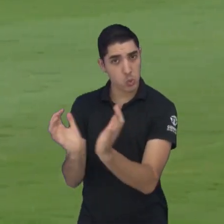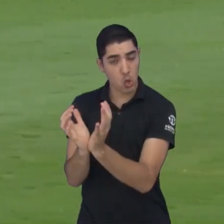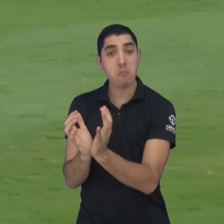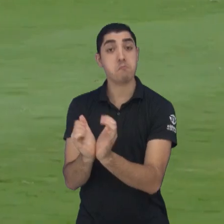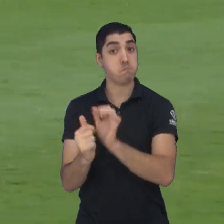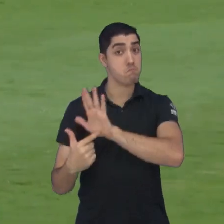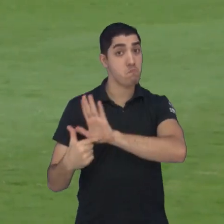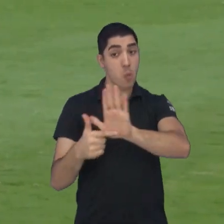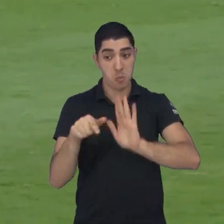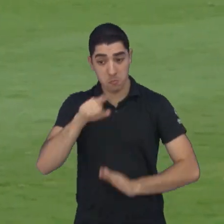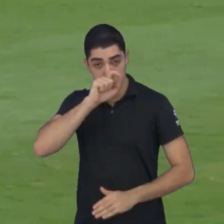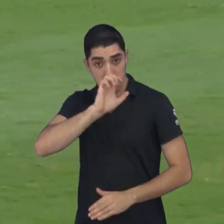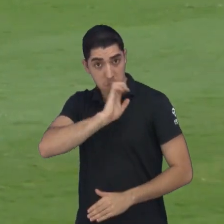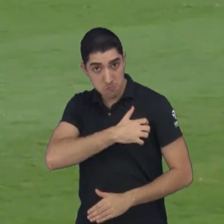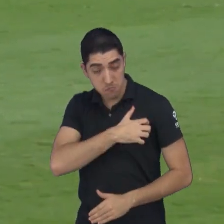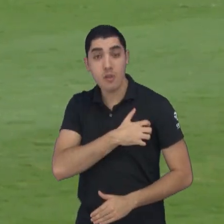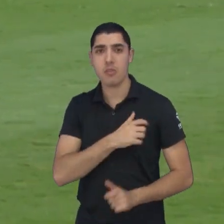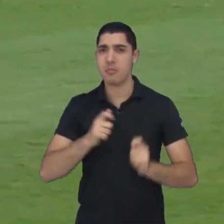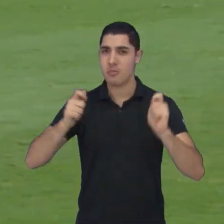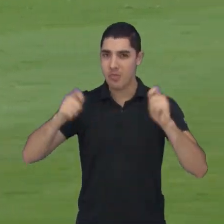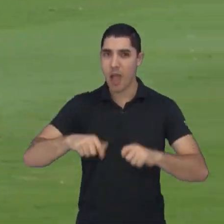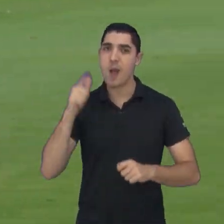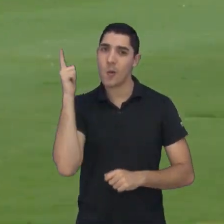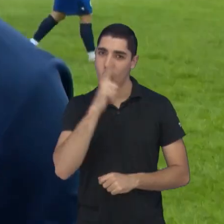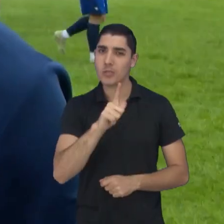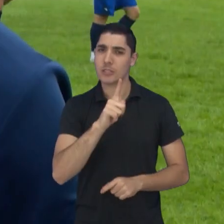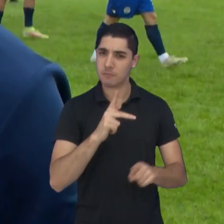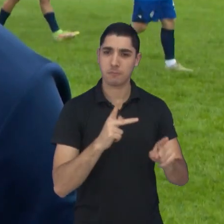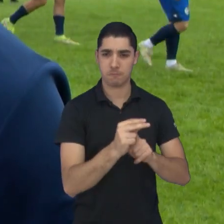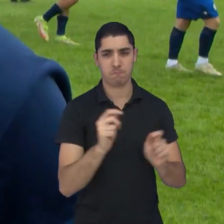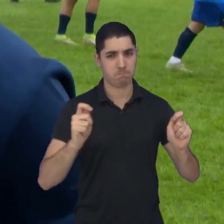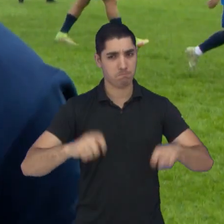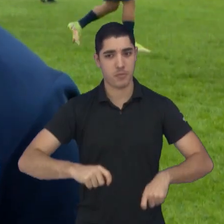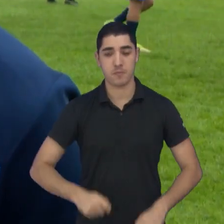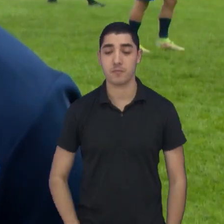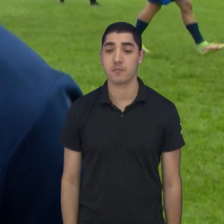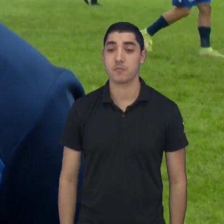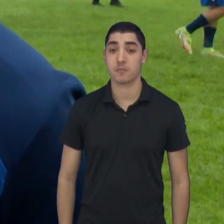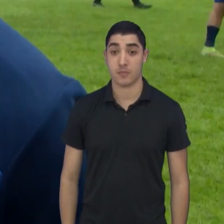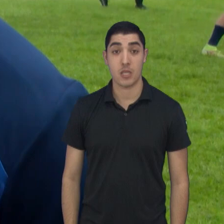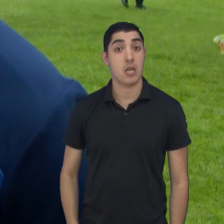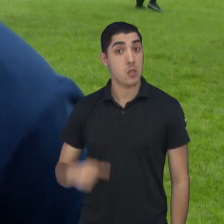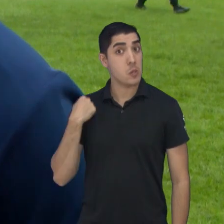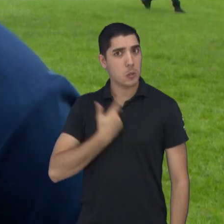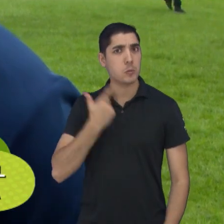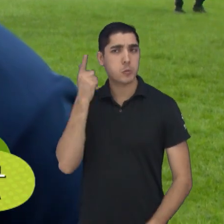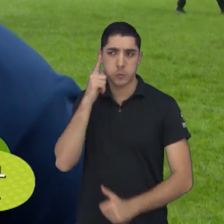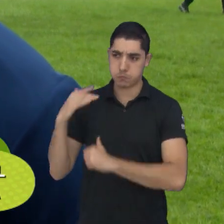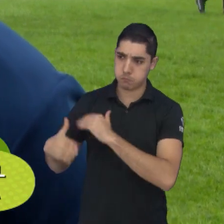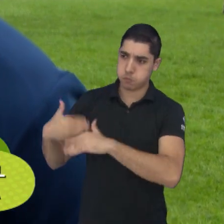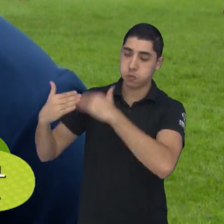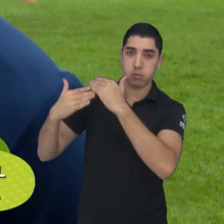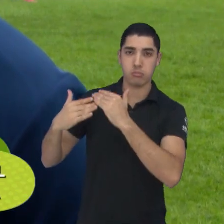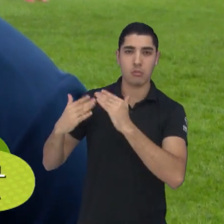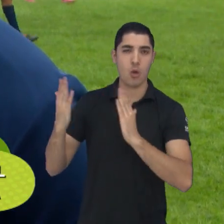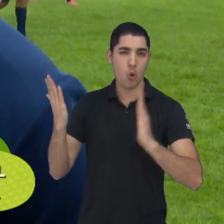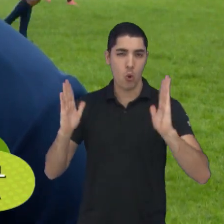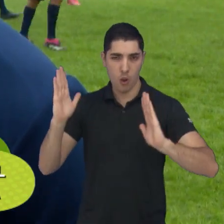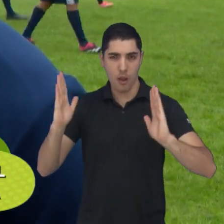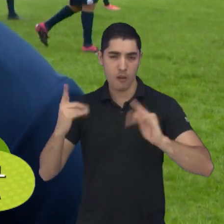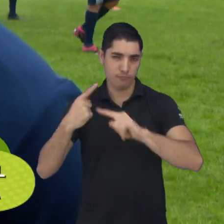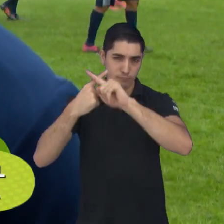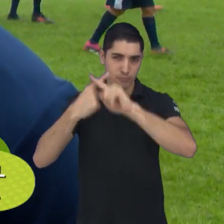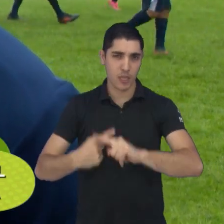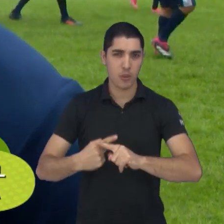do Vale por pelo menos mais uma rodada. Eu acredito que a gente já vem evoluindo bastante desde a Copa Paulista, né? Mantivemos